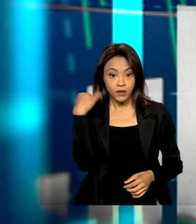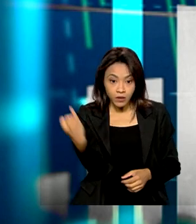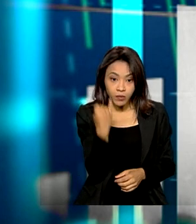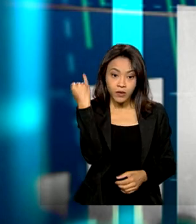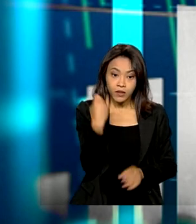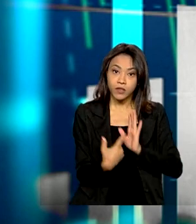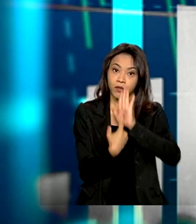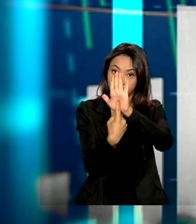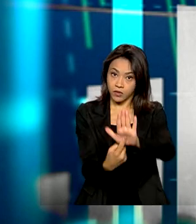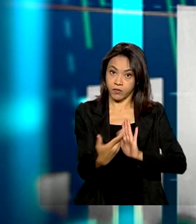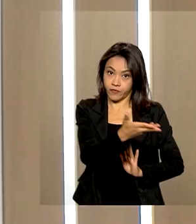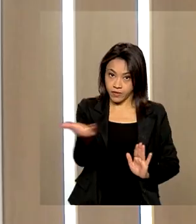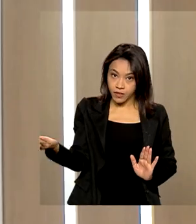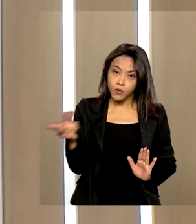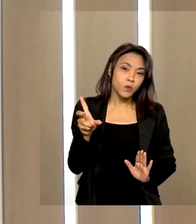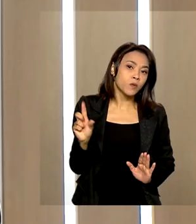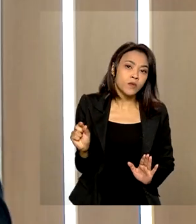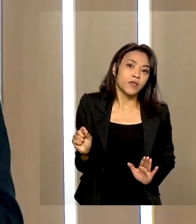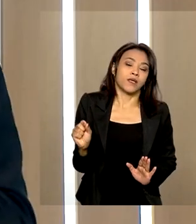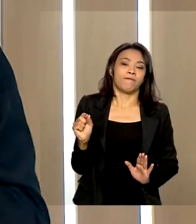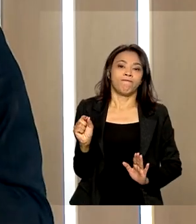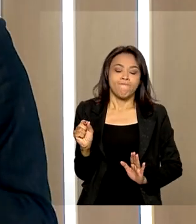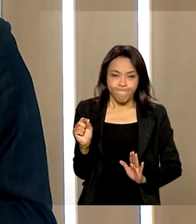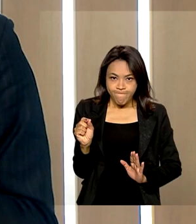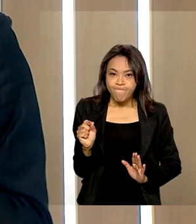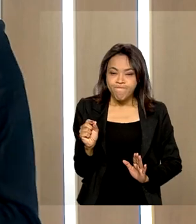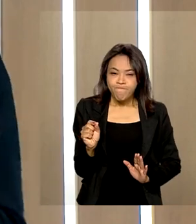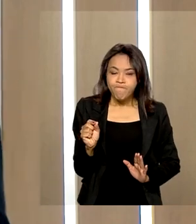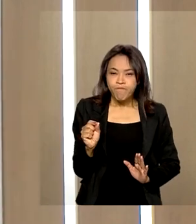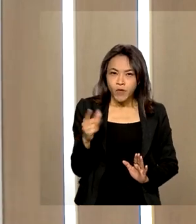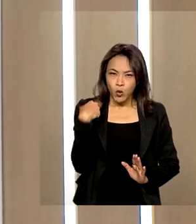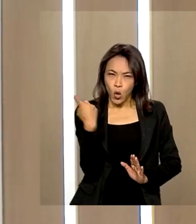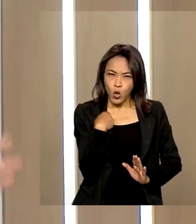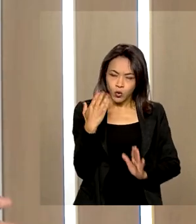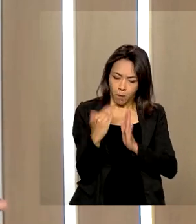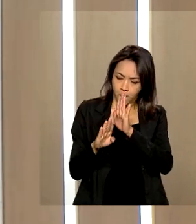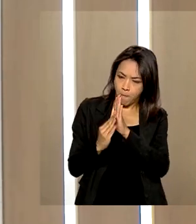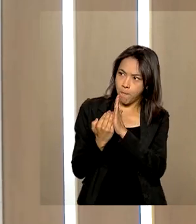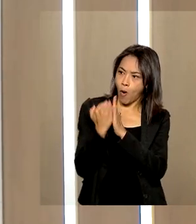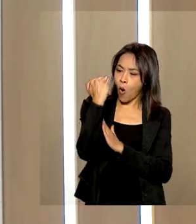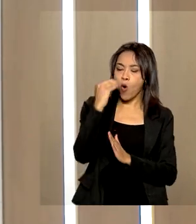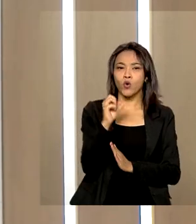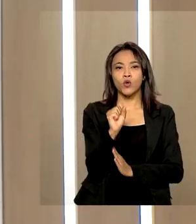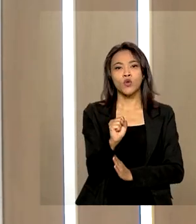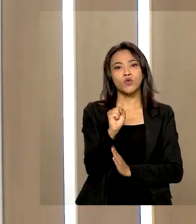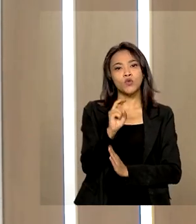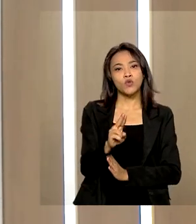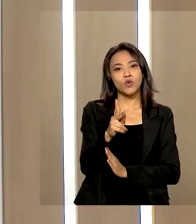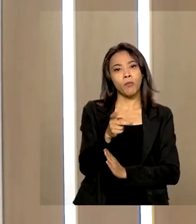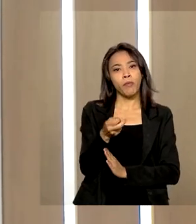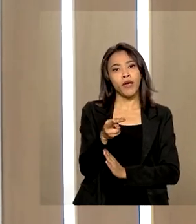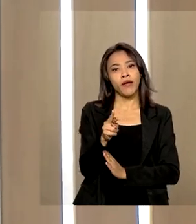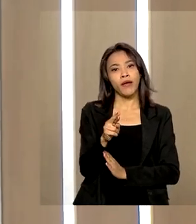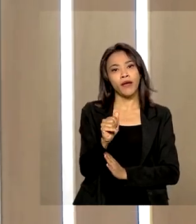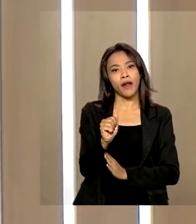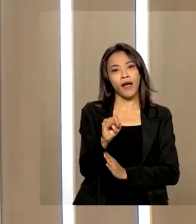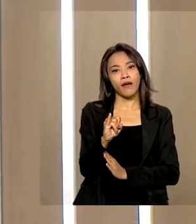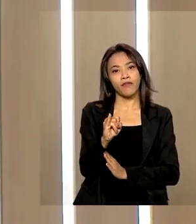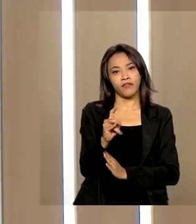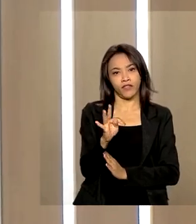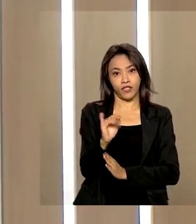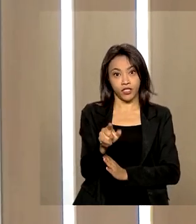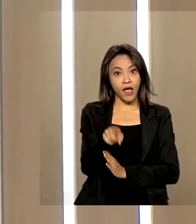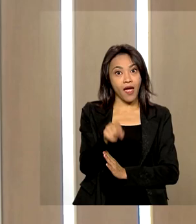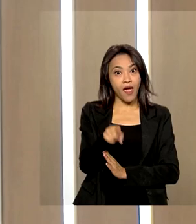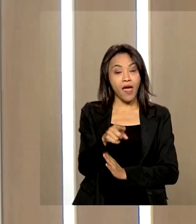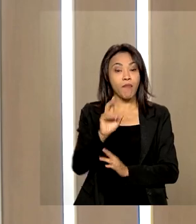senhores é que a maior parte do nosso superávit vem graças ao agronegócio. Só o